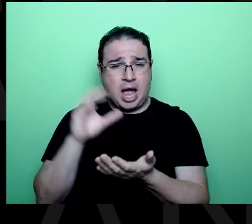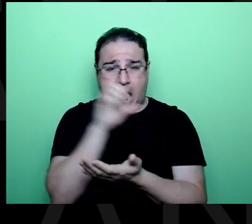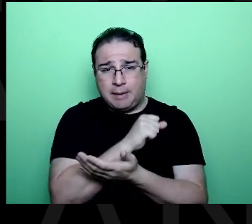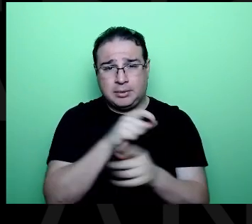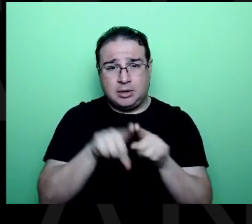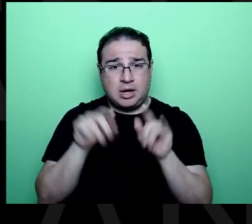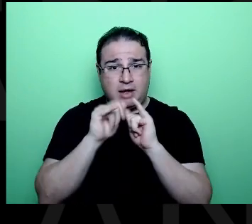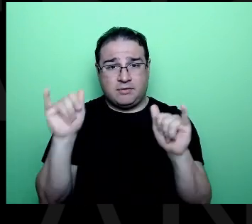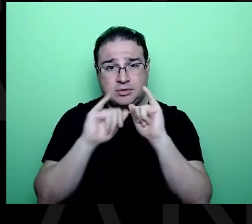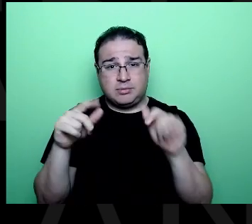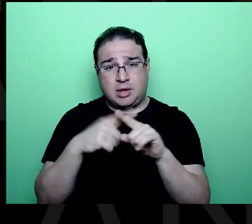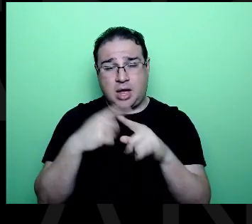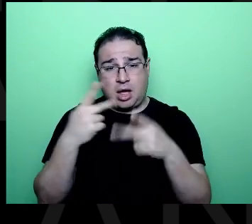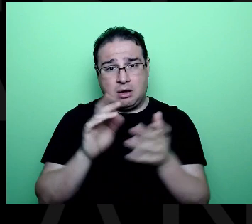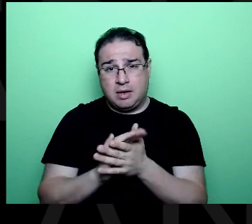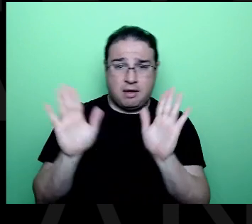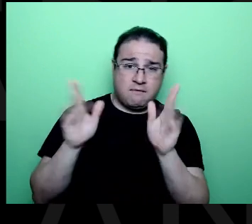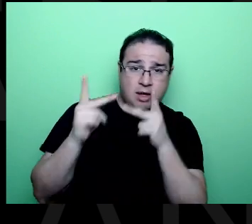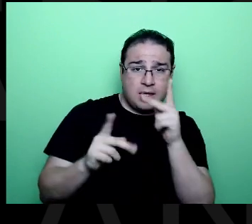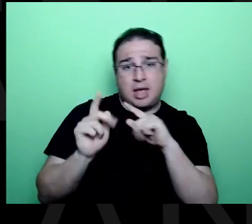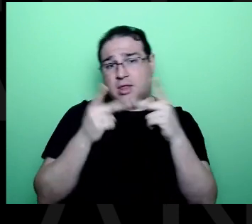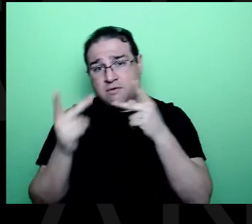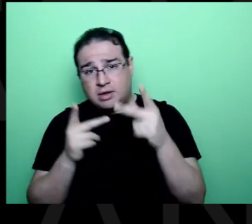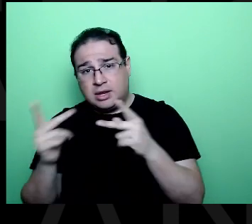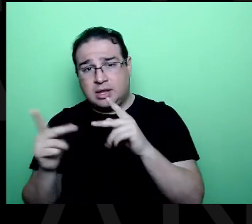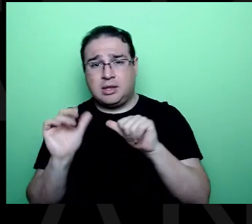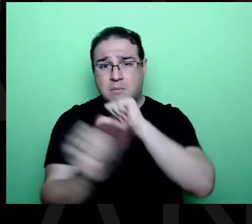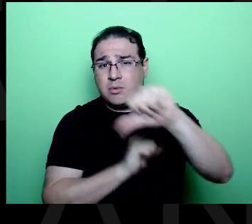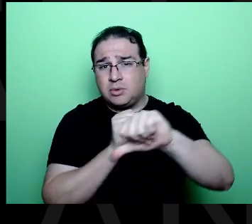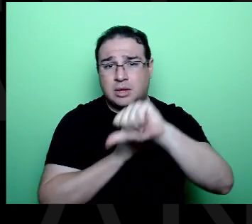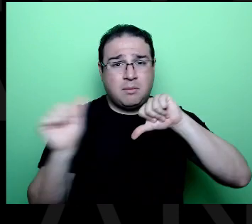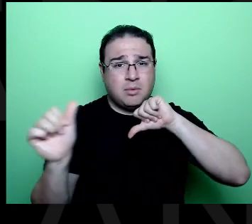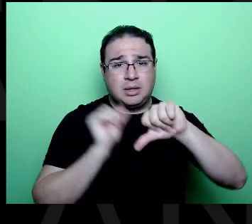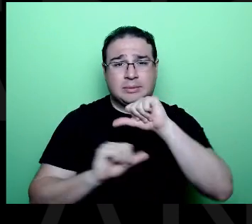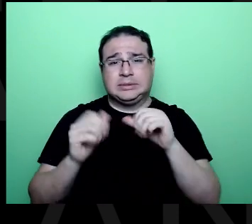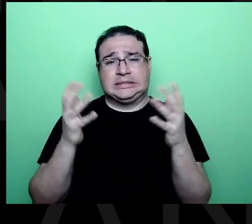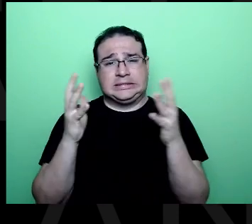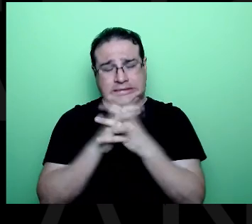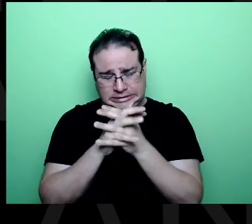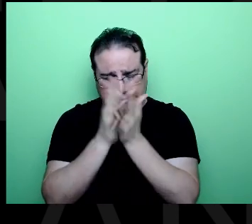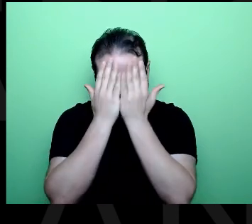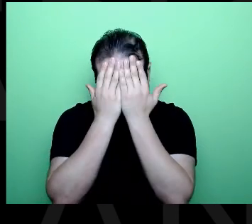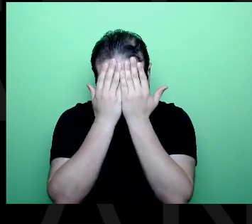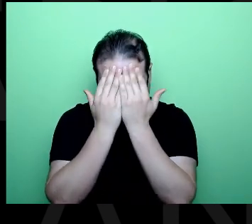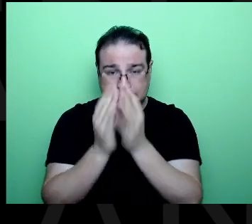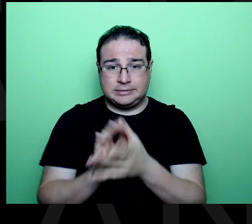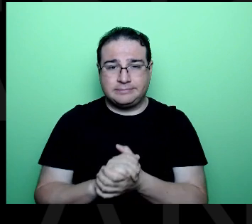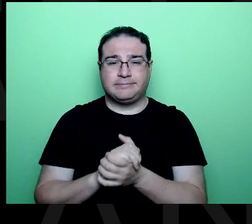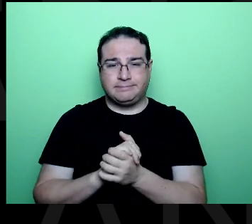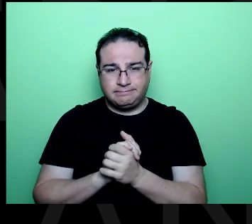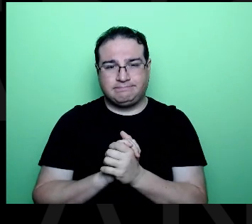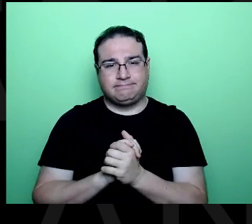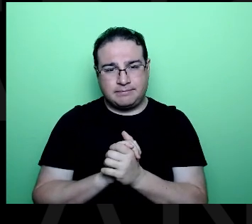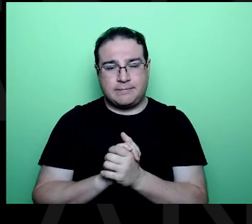que eu disse isso, eu não disse isso e... E assim vai, né? E escrever para...